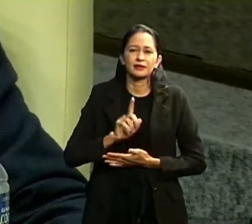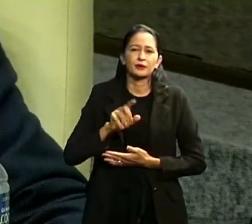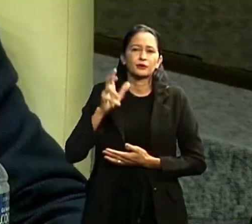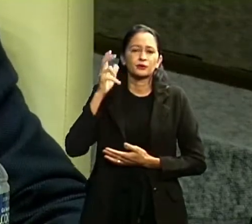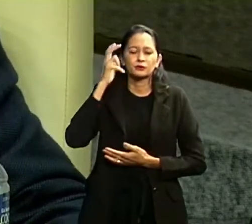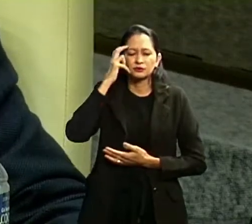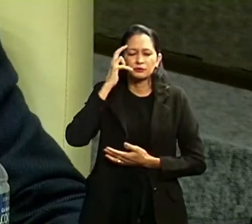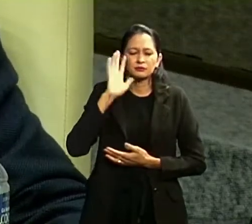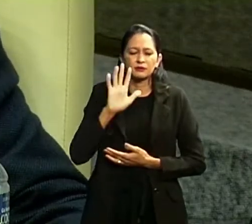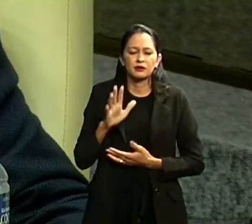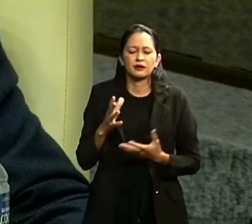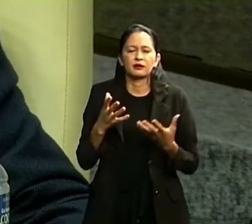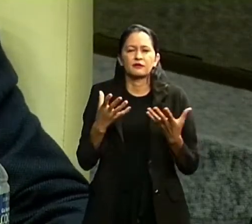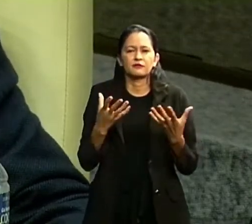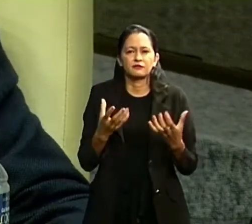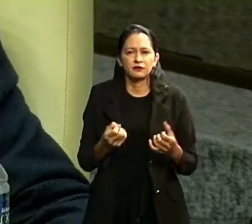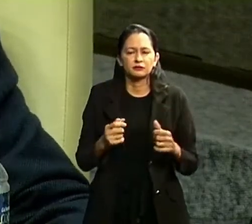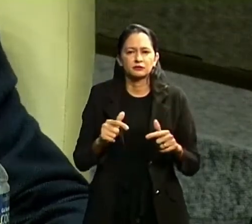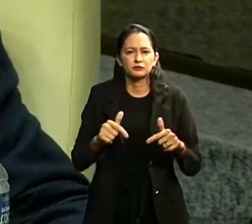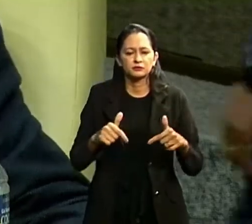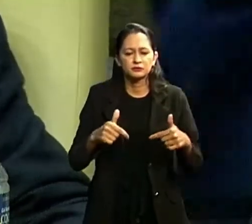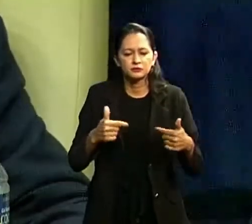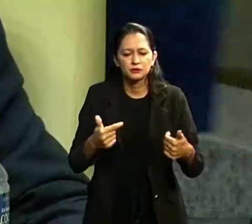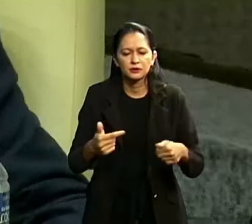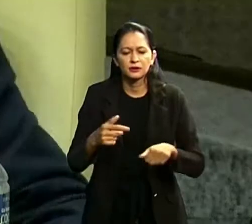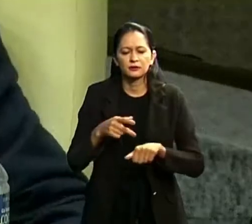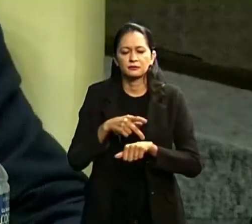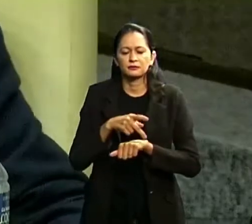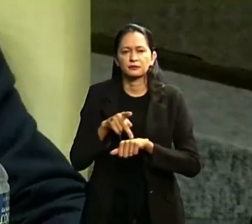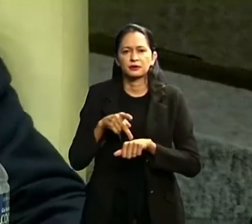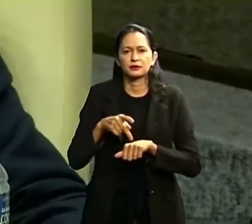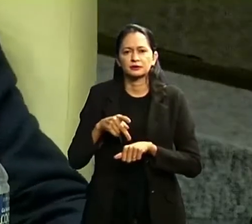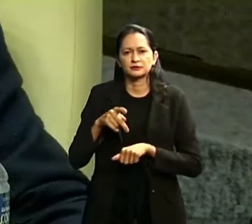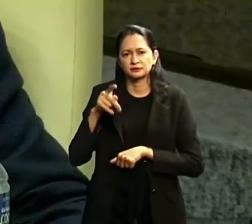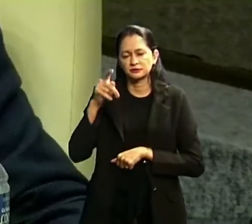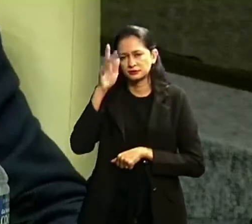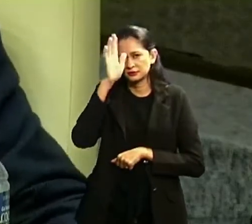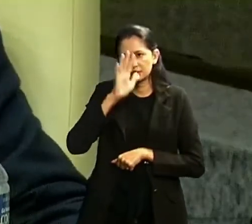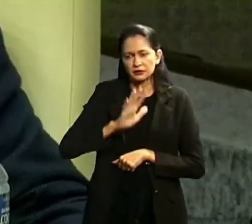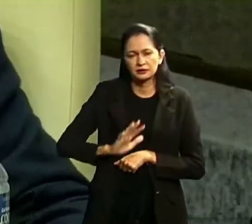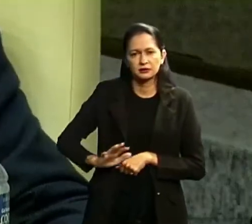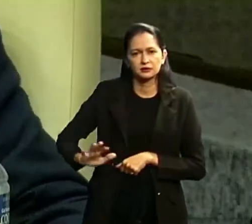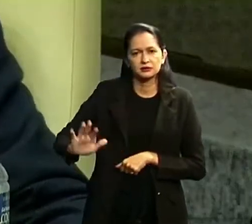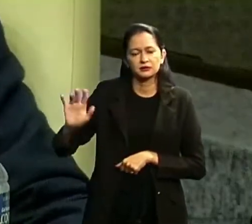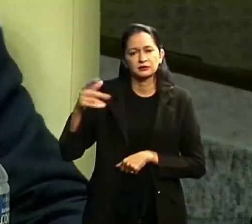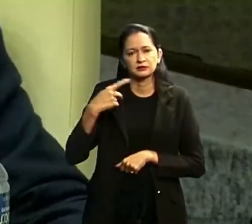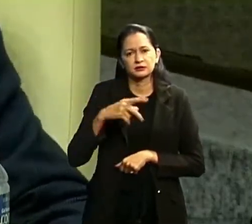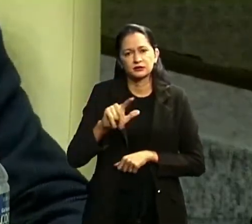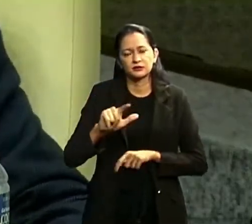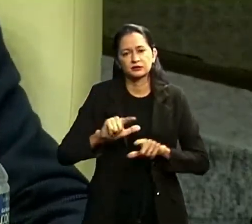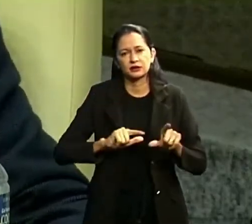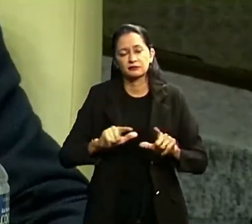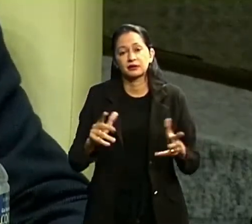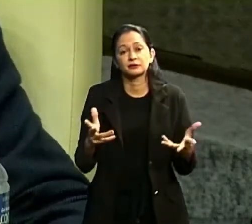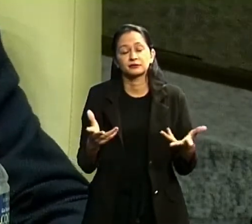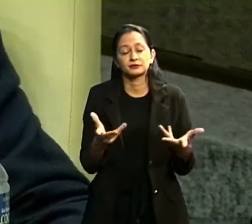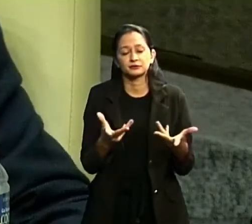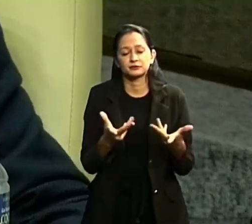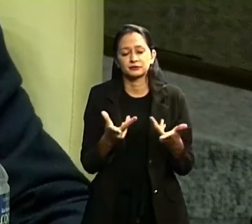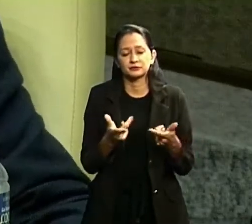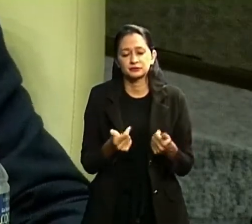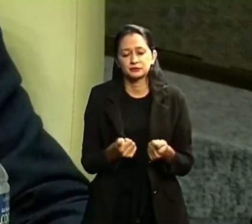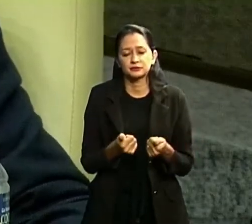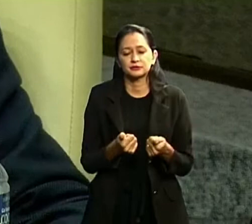mas vamos trabalhar. O país é grande, o sentimento, esse trabalho que a senhora está fazendo é um trabalho bonito de se conscientizar as